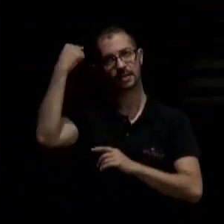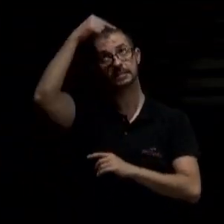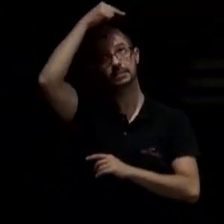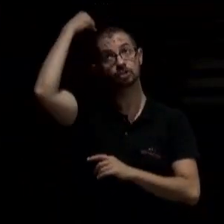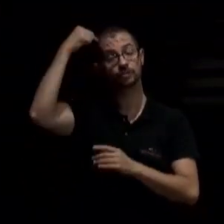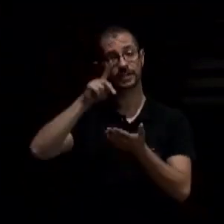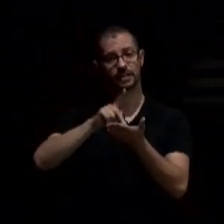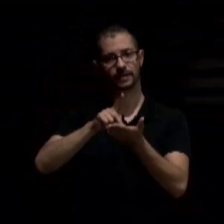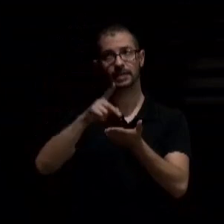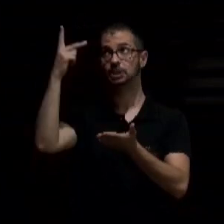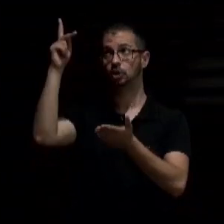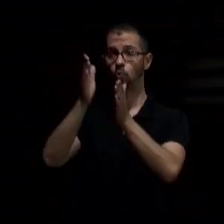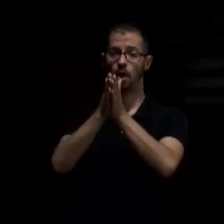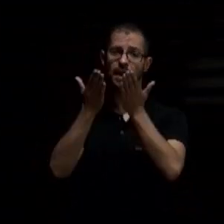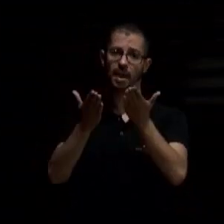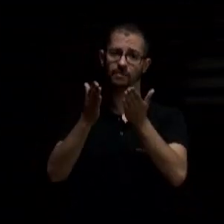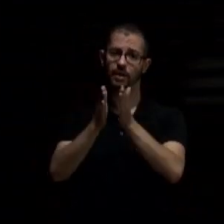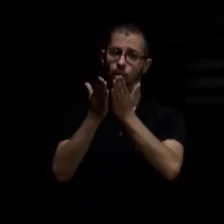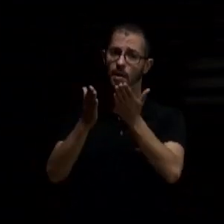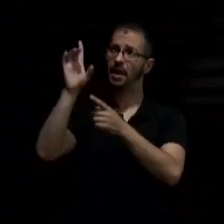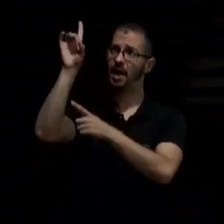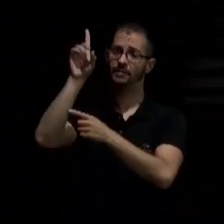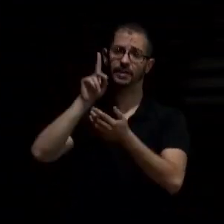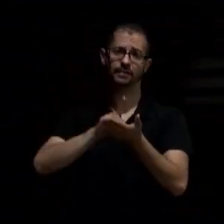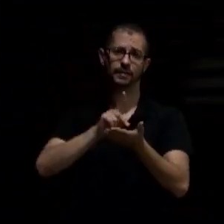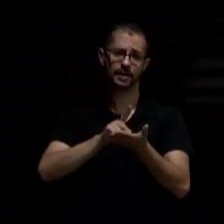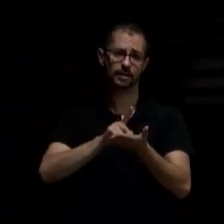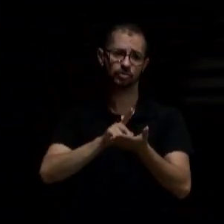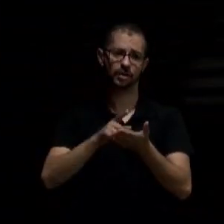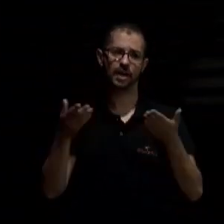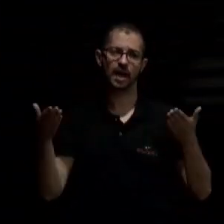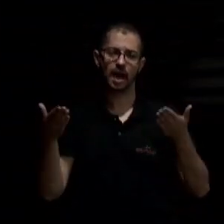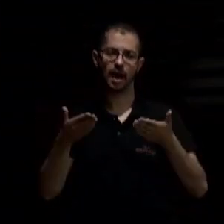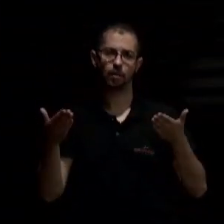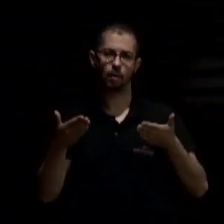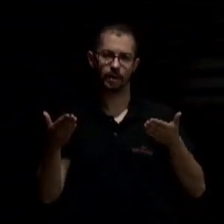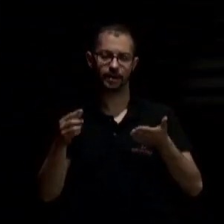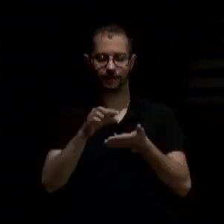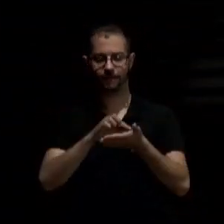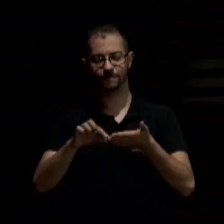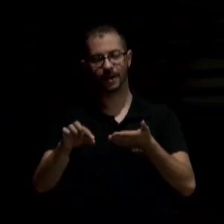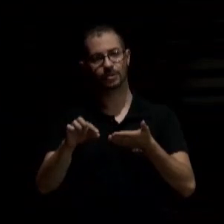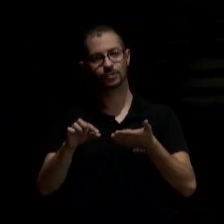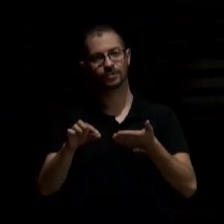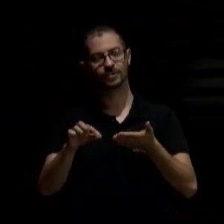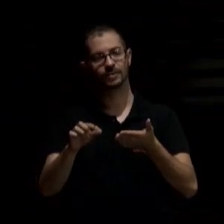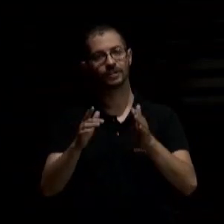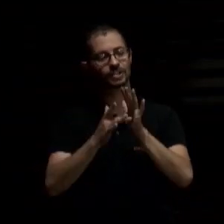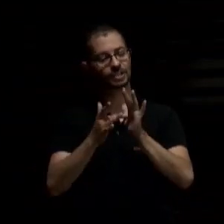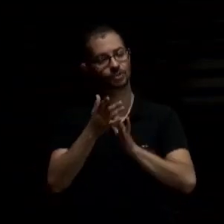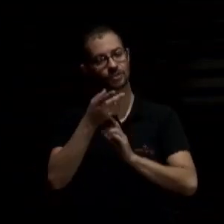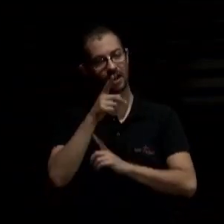na verdade, a tua palavra é a verdade. Agora chega aqui, nesse verso ele diz assim: não